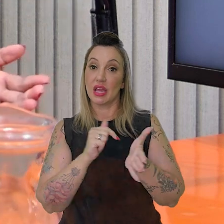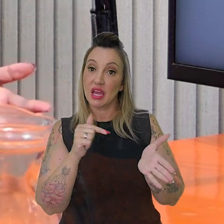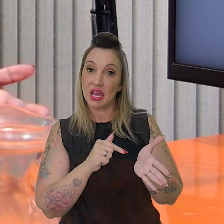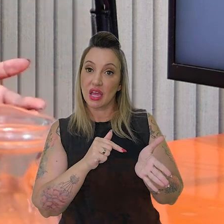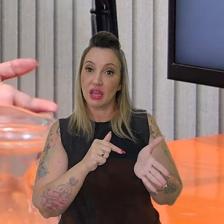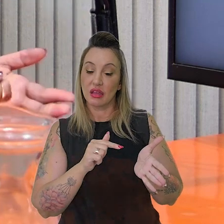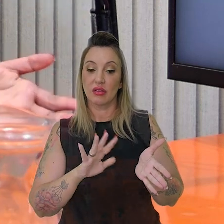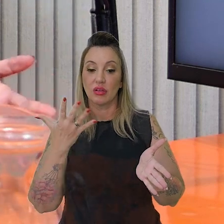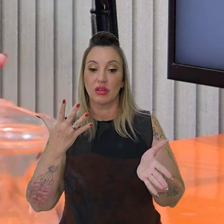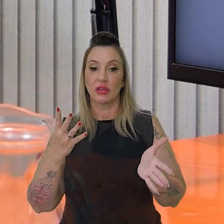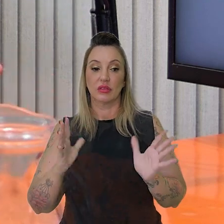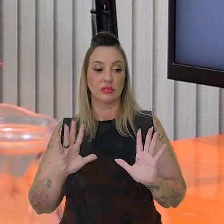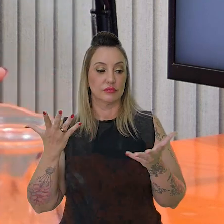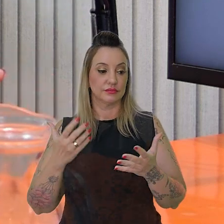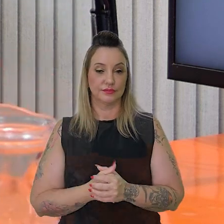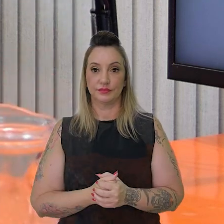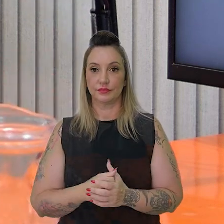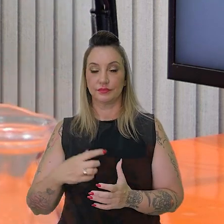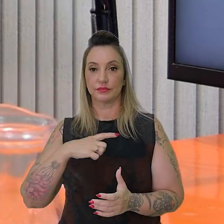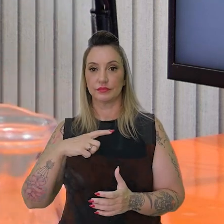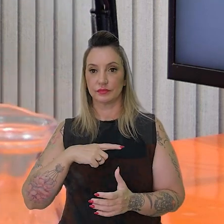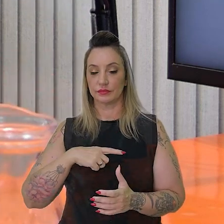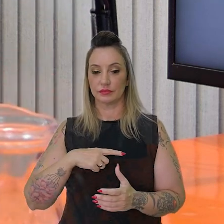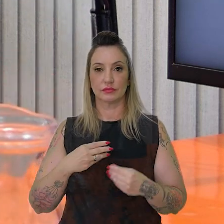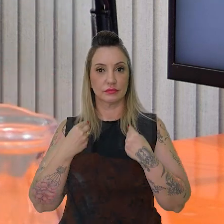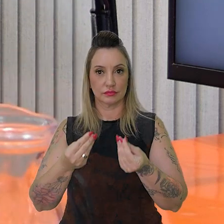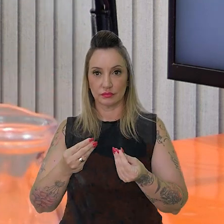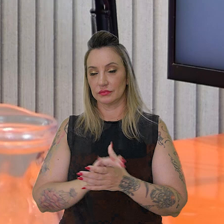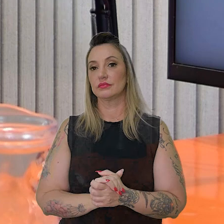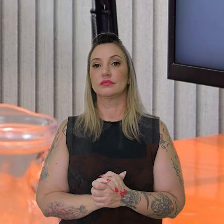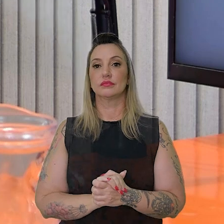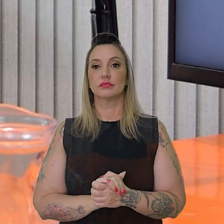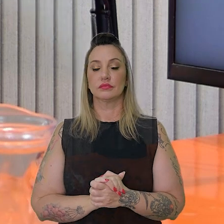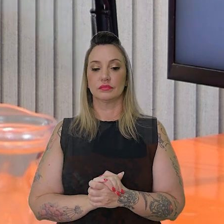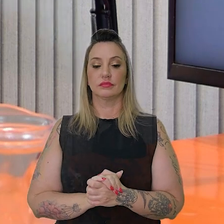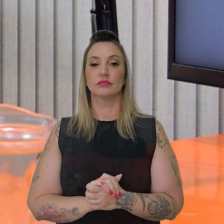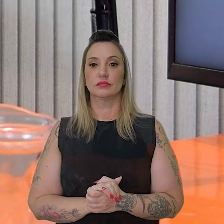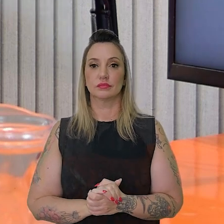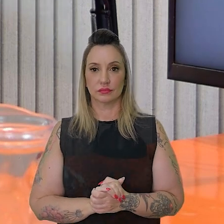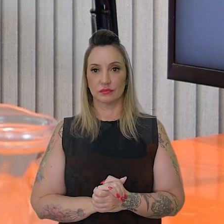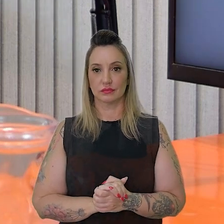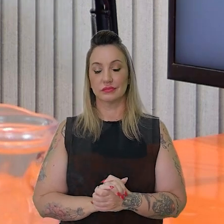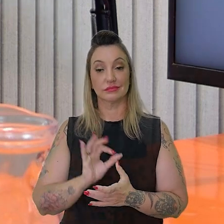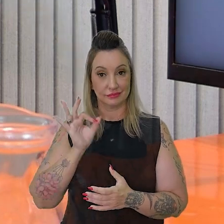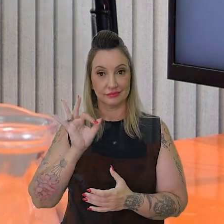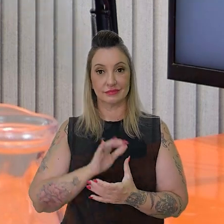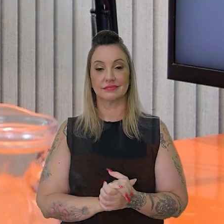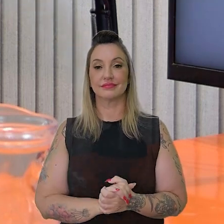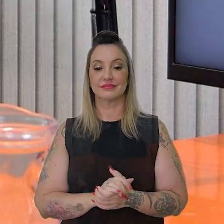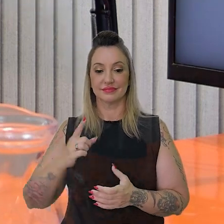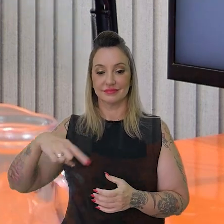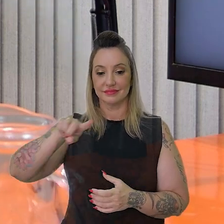inscrevi para isso tanto evento que a gente chega às vezes não atende não entreg o que tava lá né no painel olha